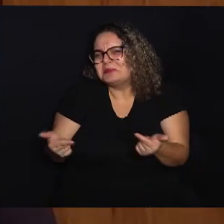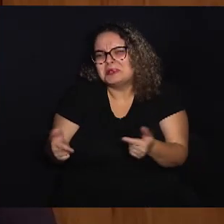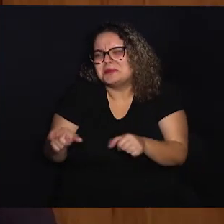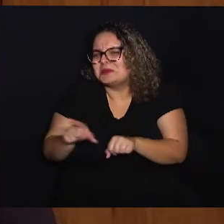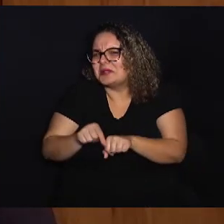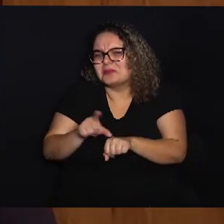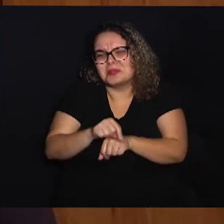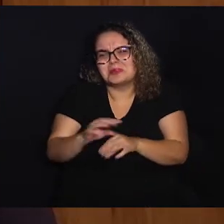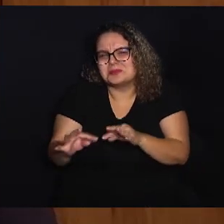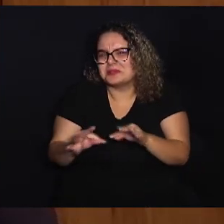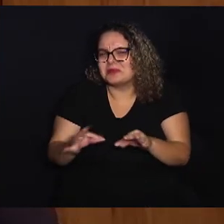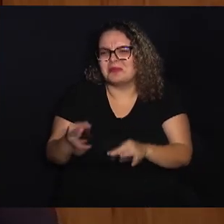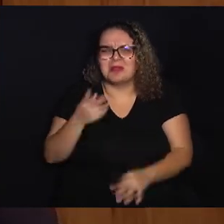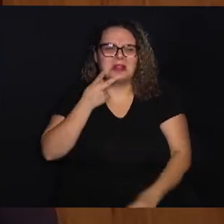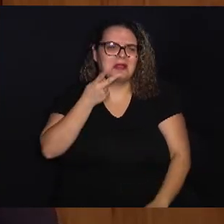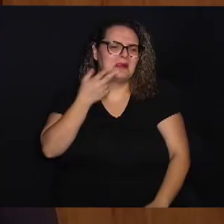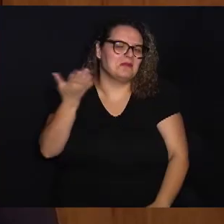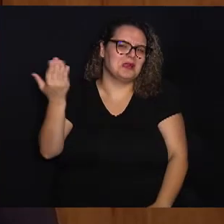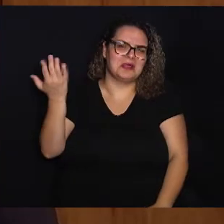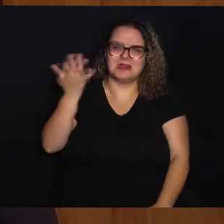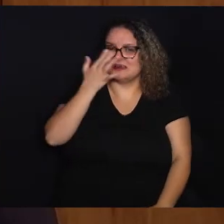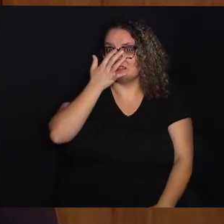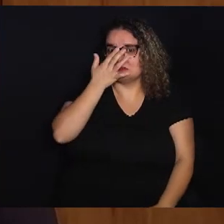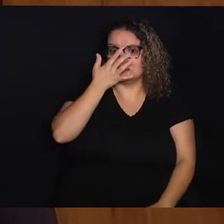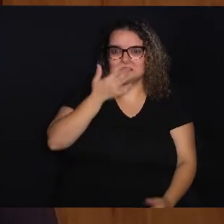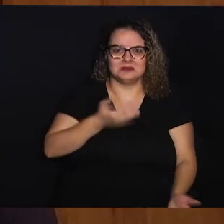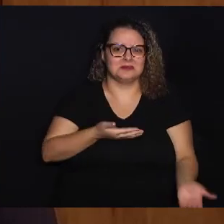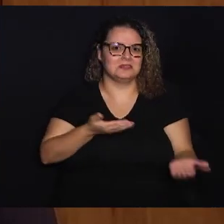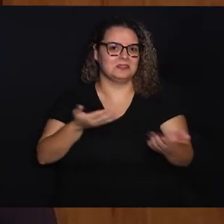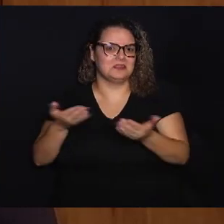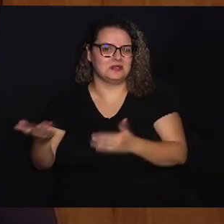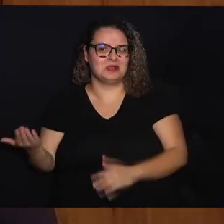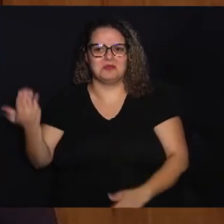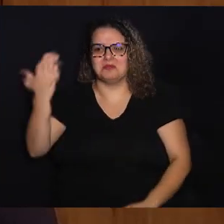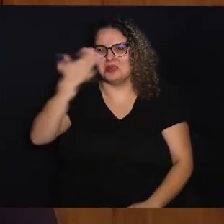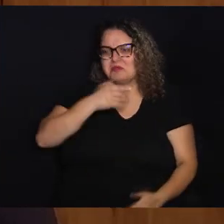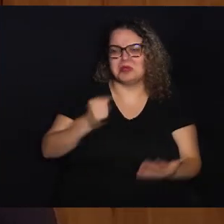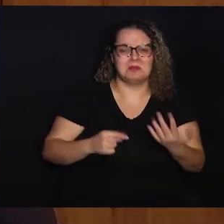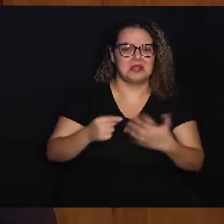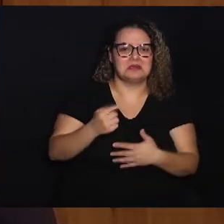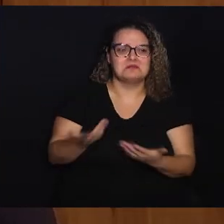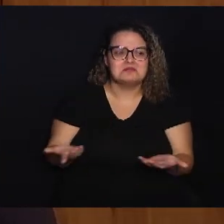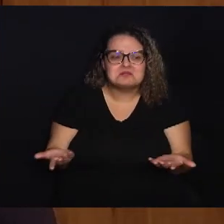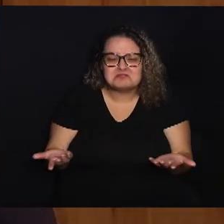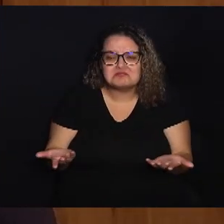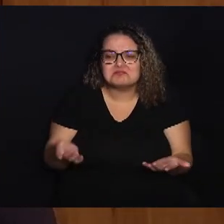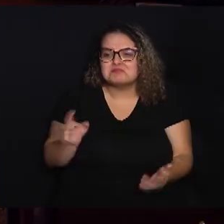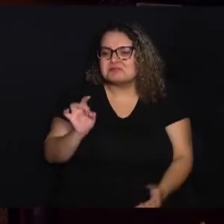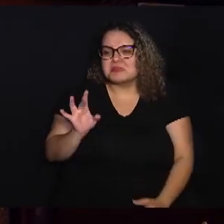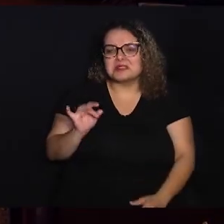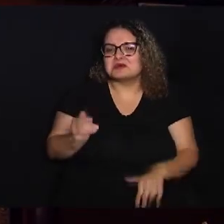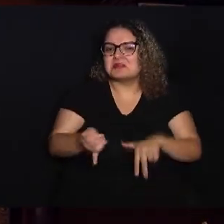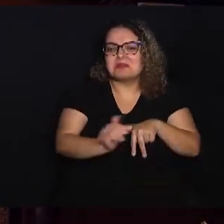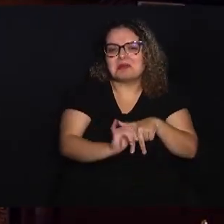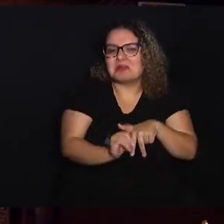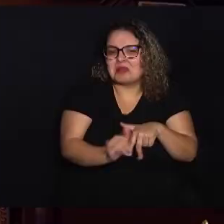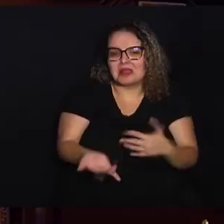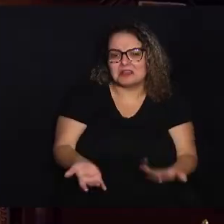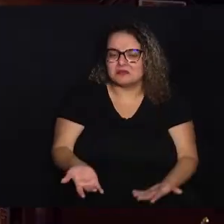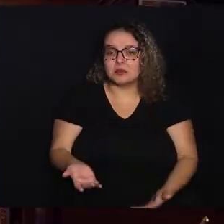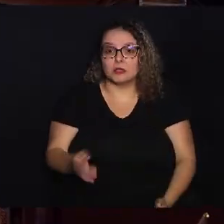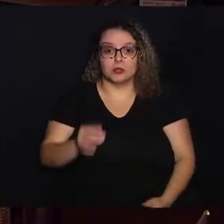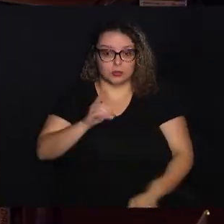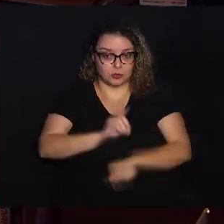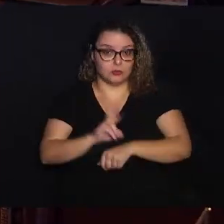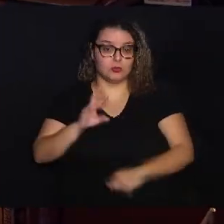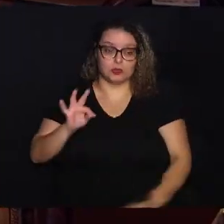técnico. Falava-se que iriam apresentar provas, etc., mas ficava só na narrativa. Dr. Torrano diz que, além